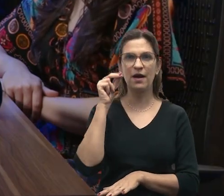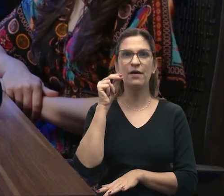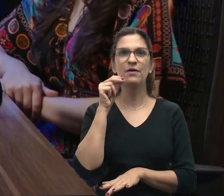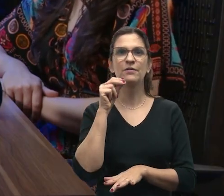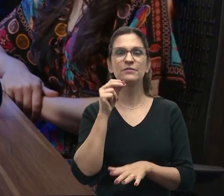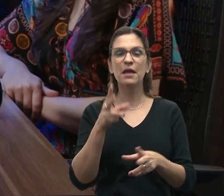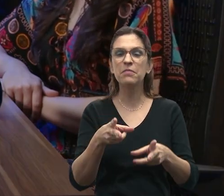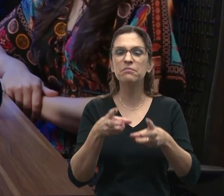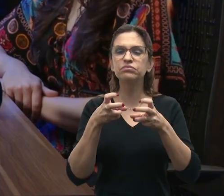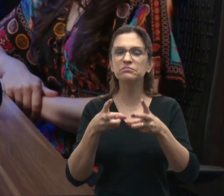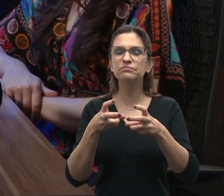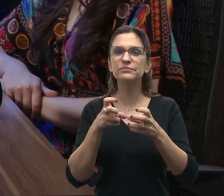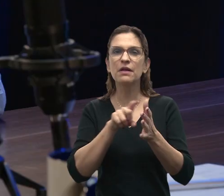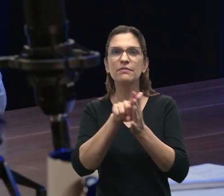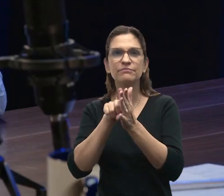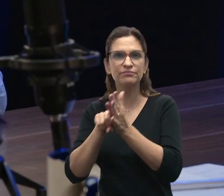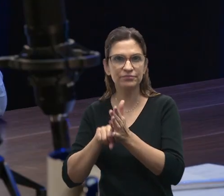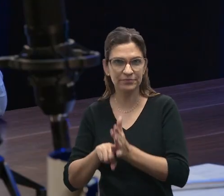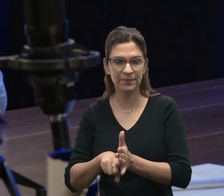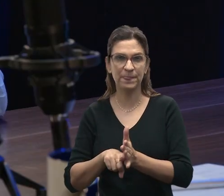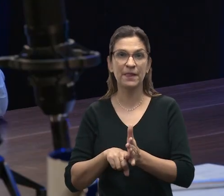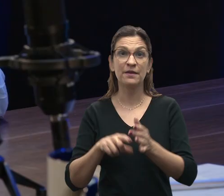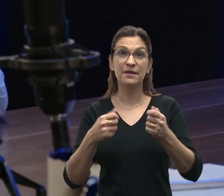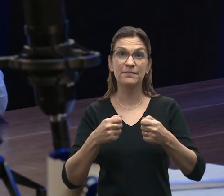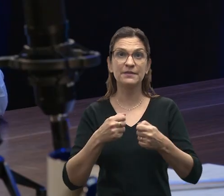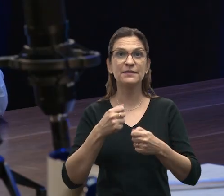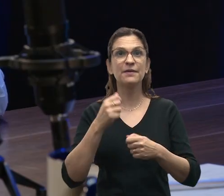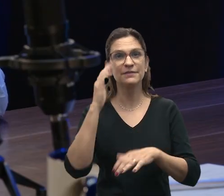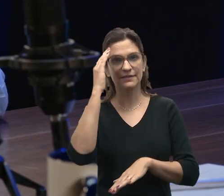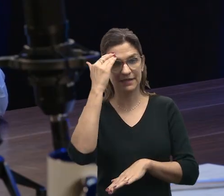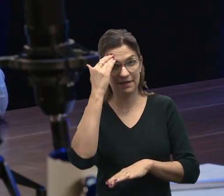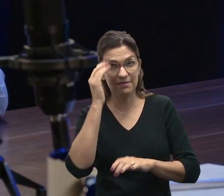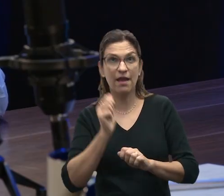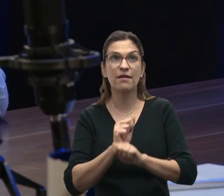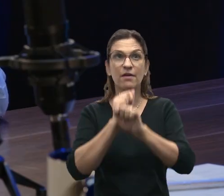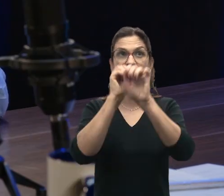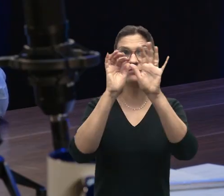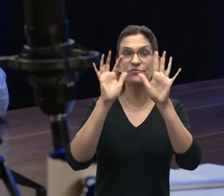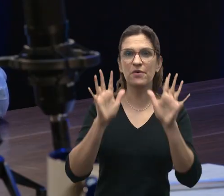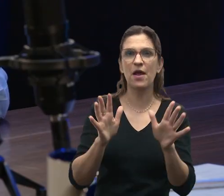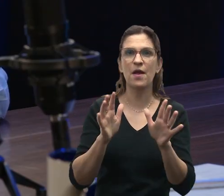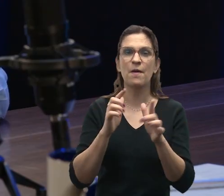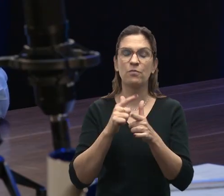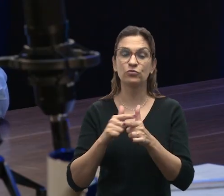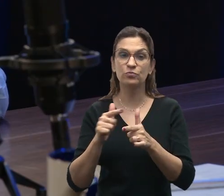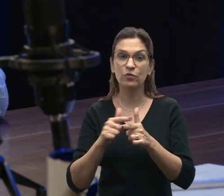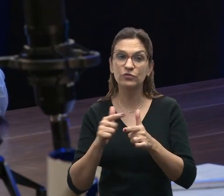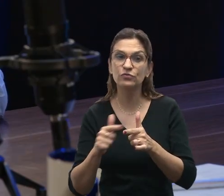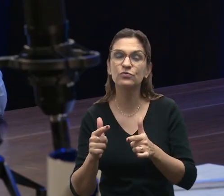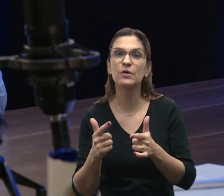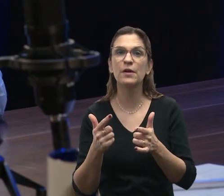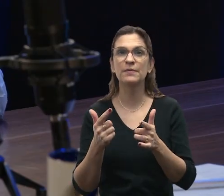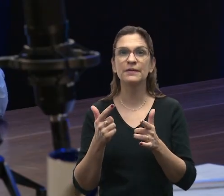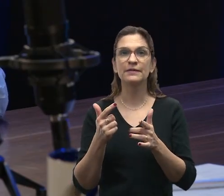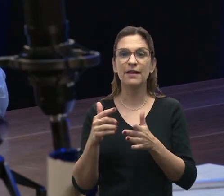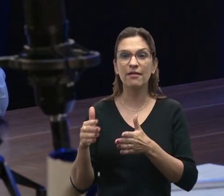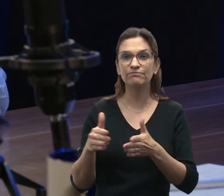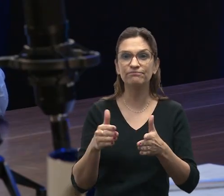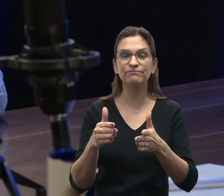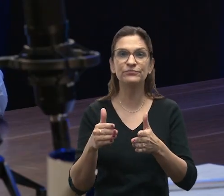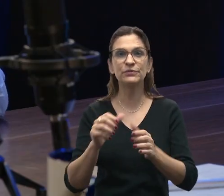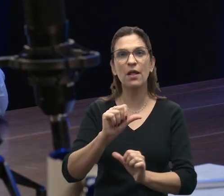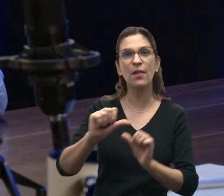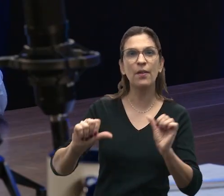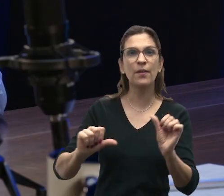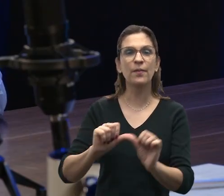compreensão dificulta a proposta de solução. Então, por que nós chegamos a uma CPI? Né? A CPI não é o espaço do escândalo,